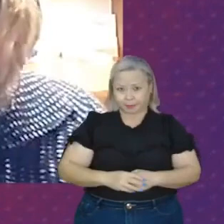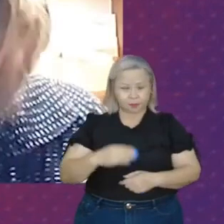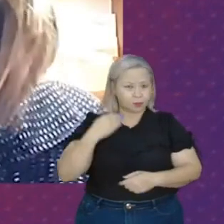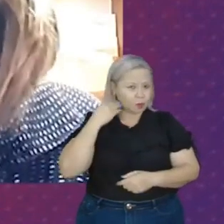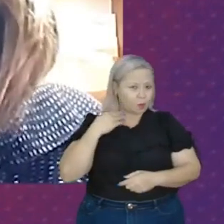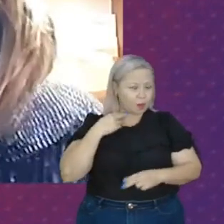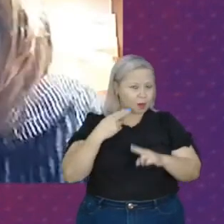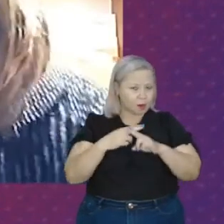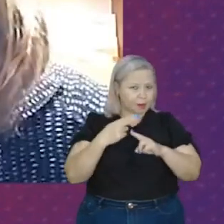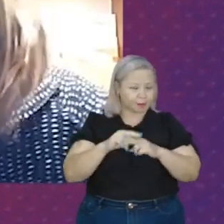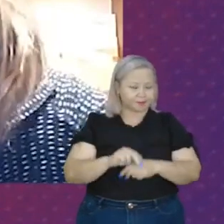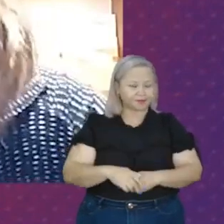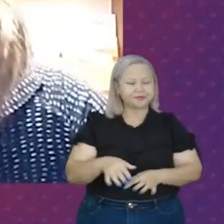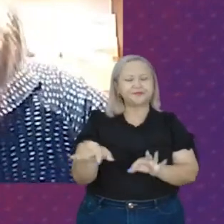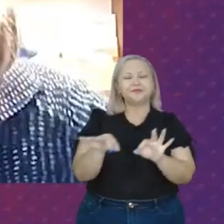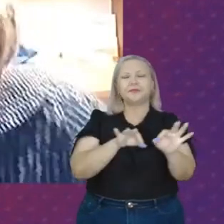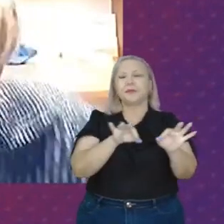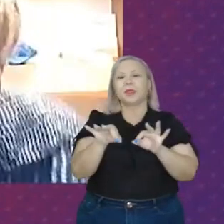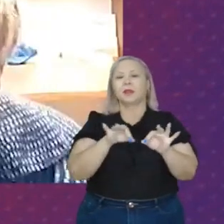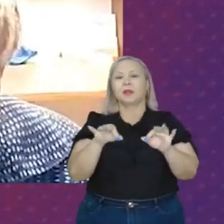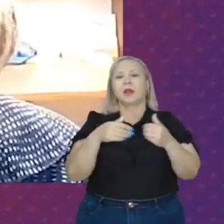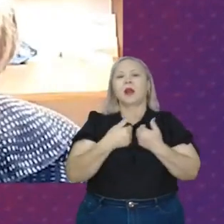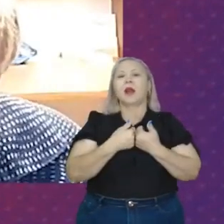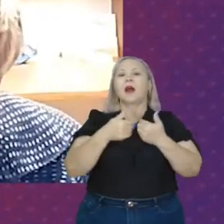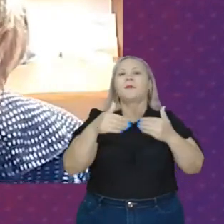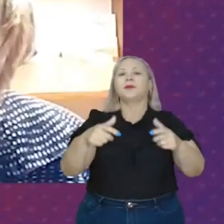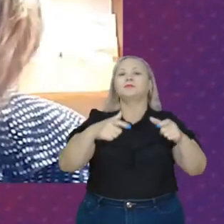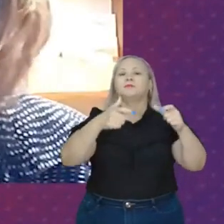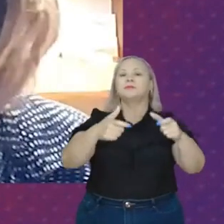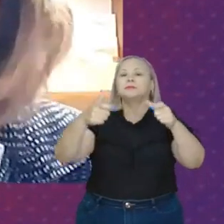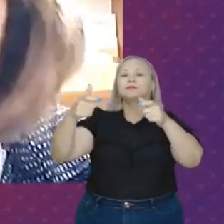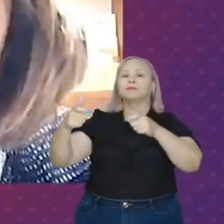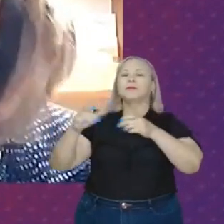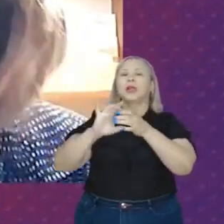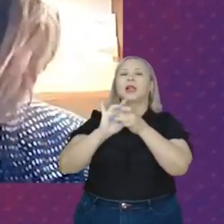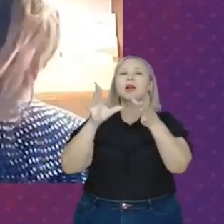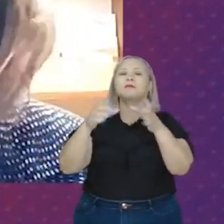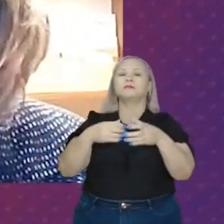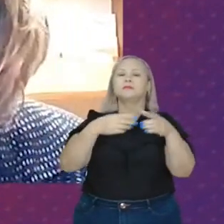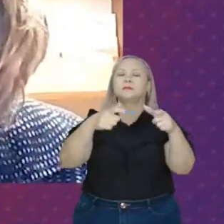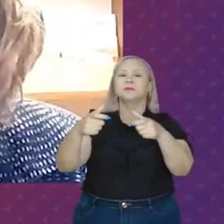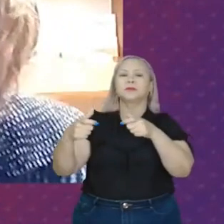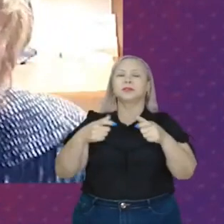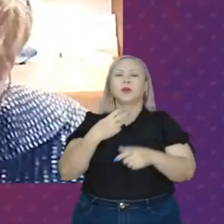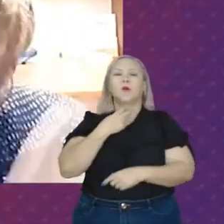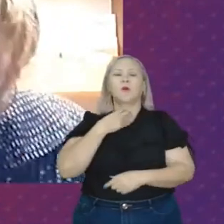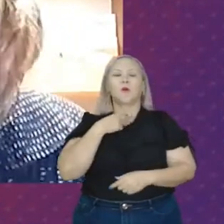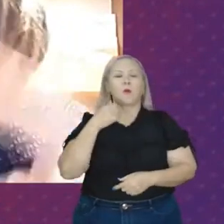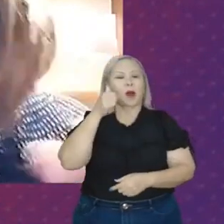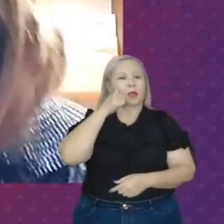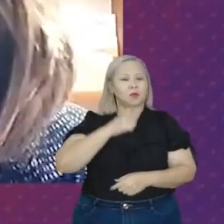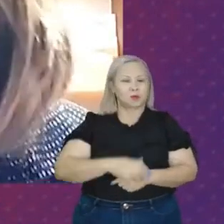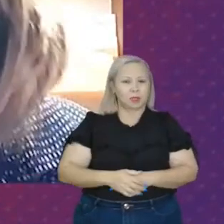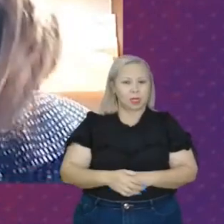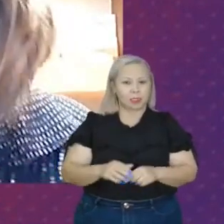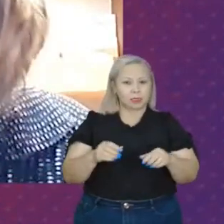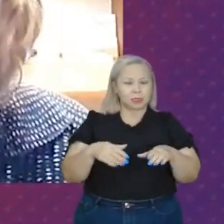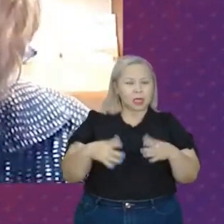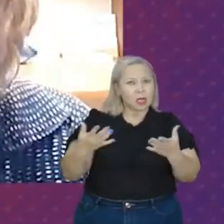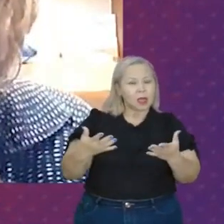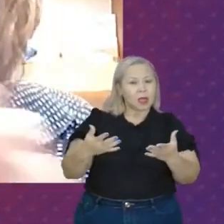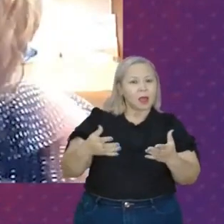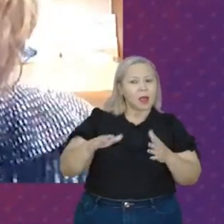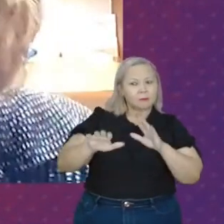vamos construindo a abertura dos espaços para serem ocupados por mulheres, a elaboração de políticas